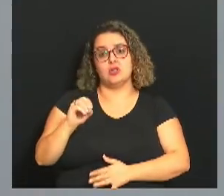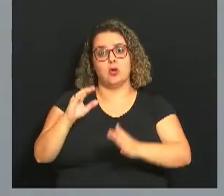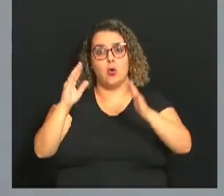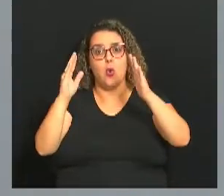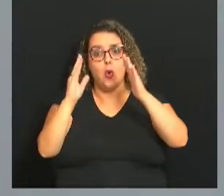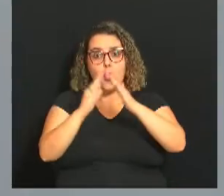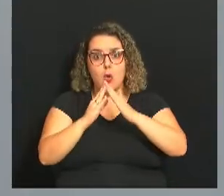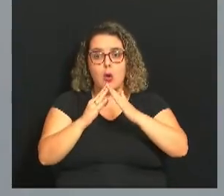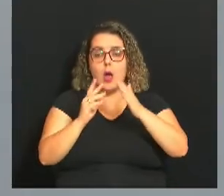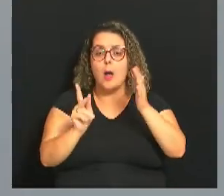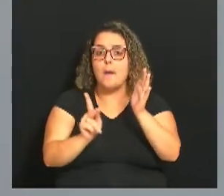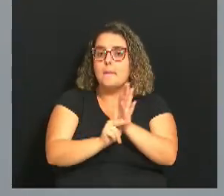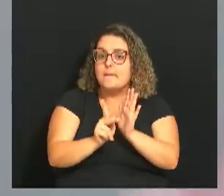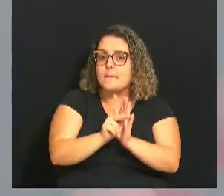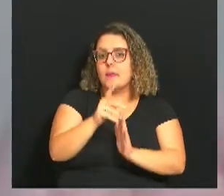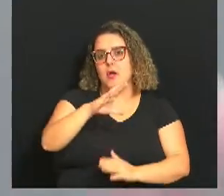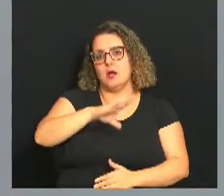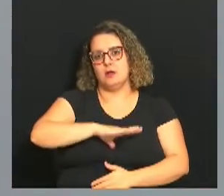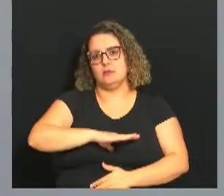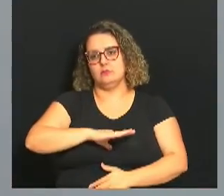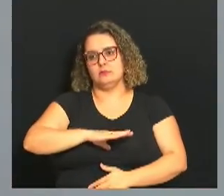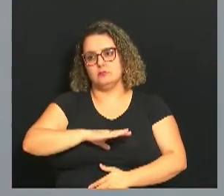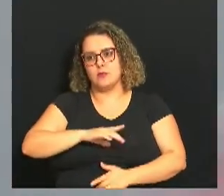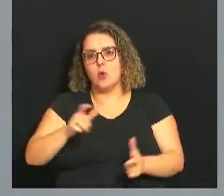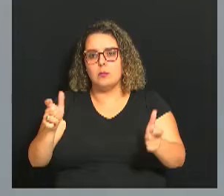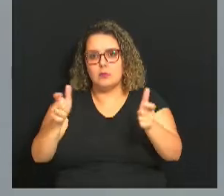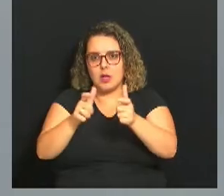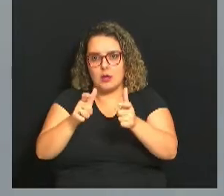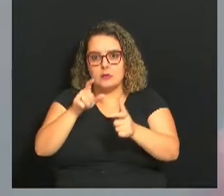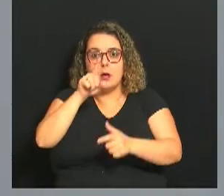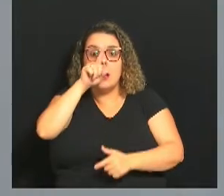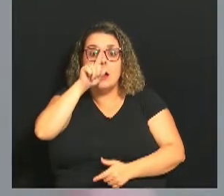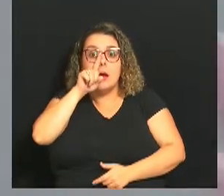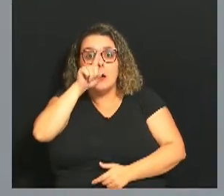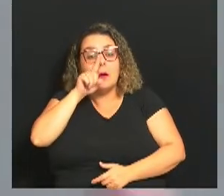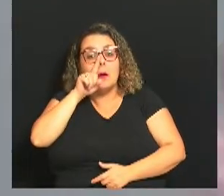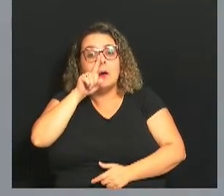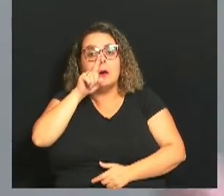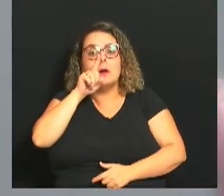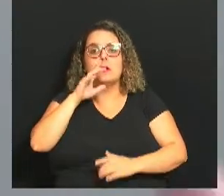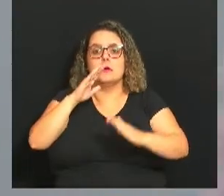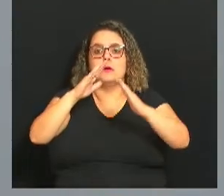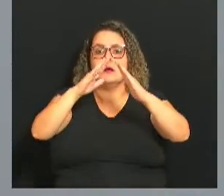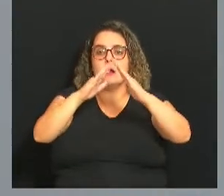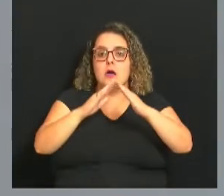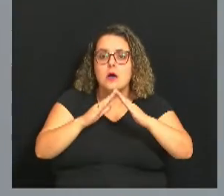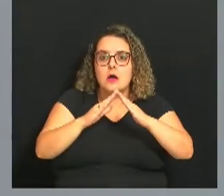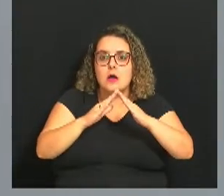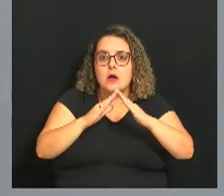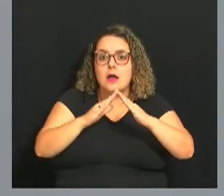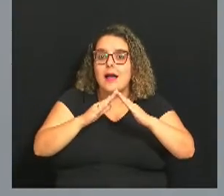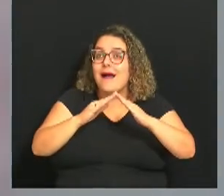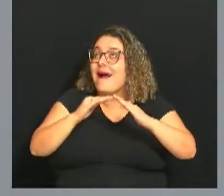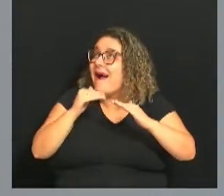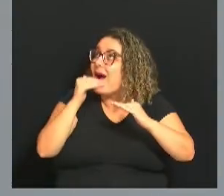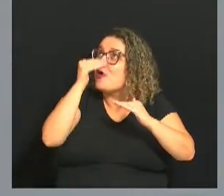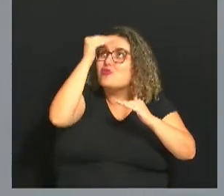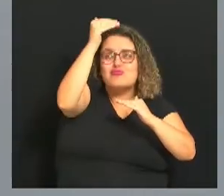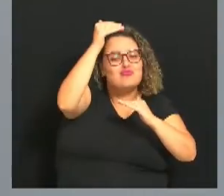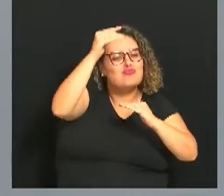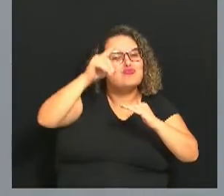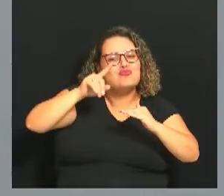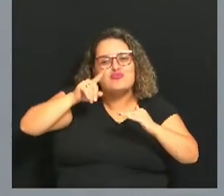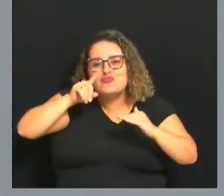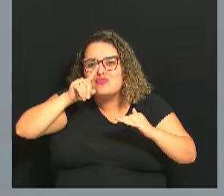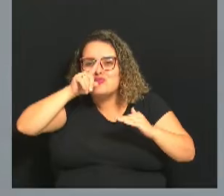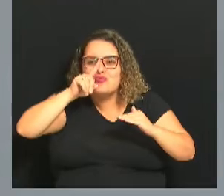nesse plano municipal de redução de risco como residências que estavam em áreas de altíssimo risco, não só